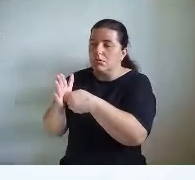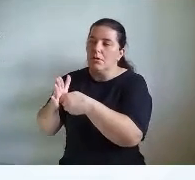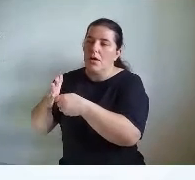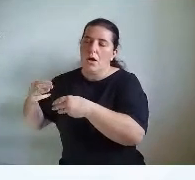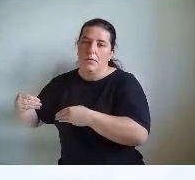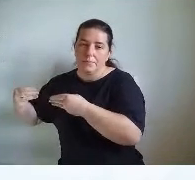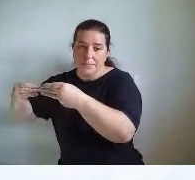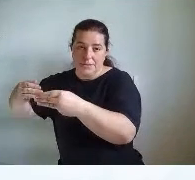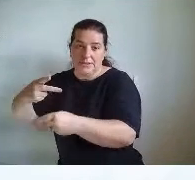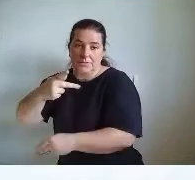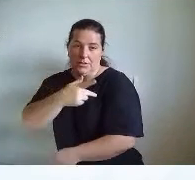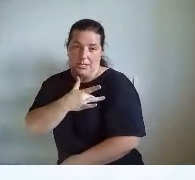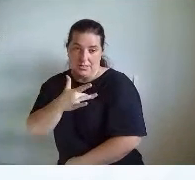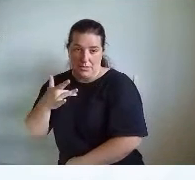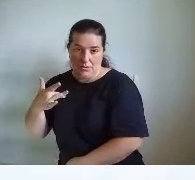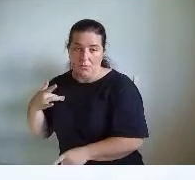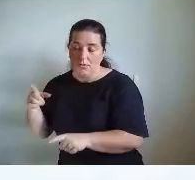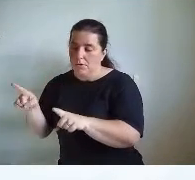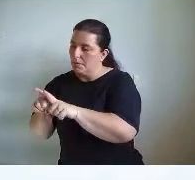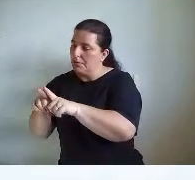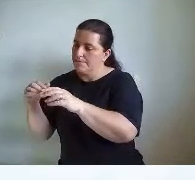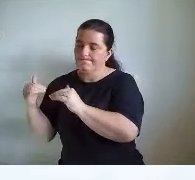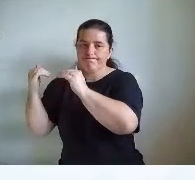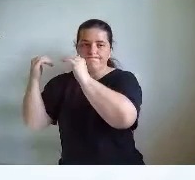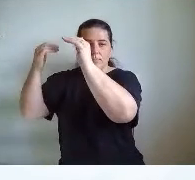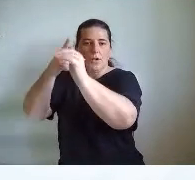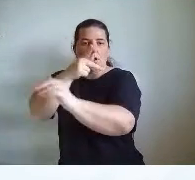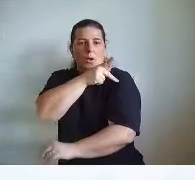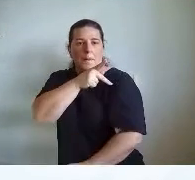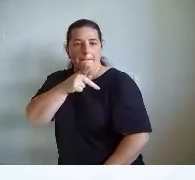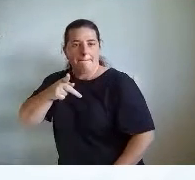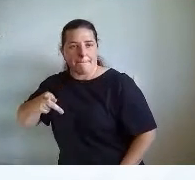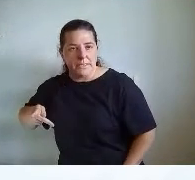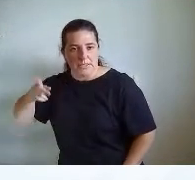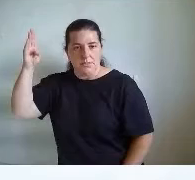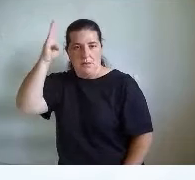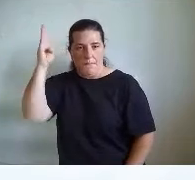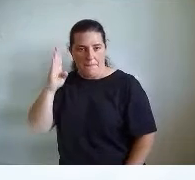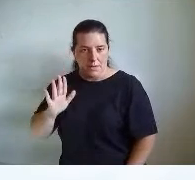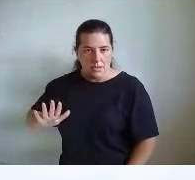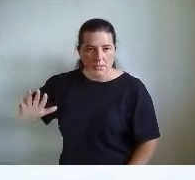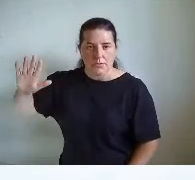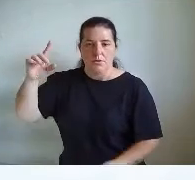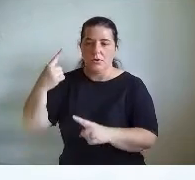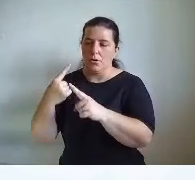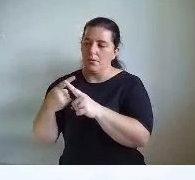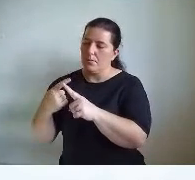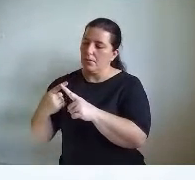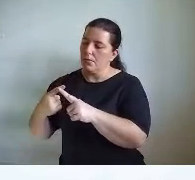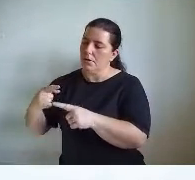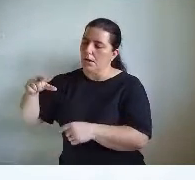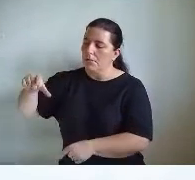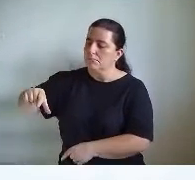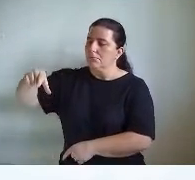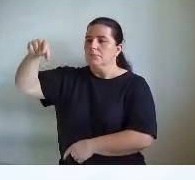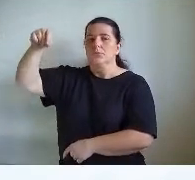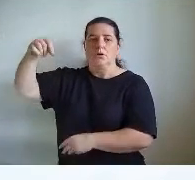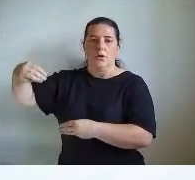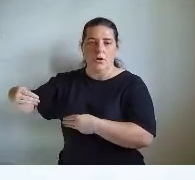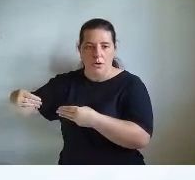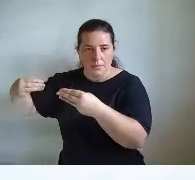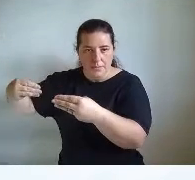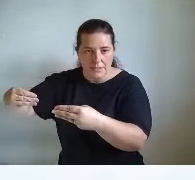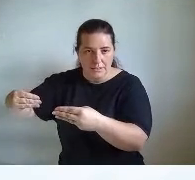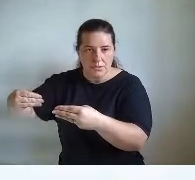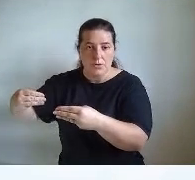que é o principal responsável, né? Ele nomeia o ministro da Saúde e o próprio ministro da Saúde diz que o presidente manda, ele